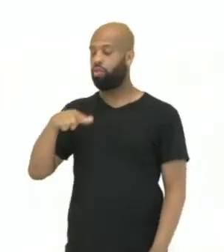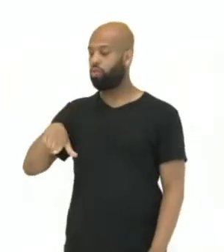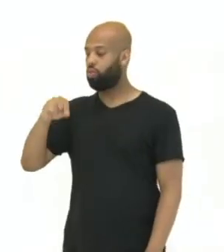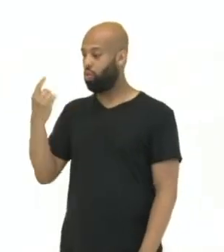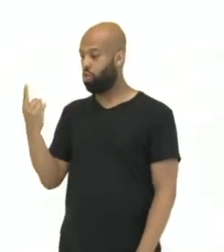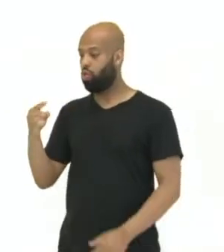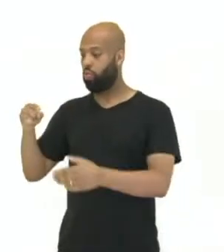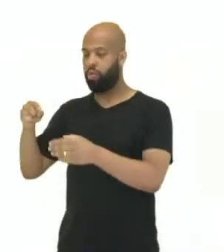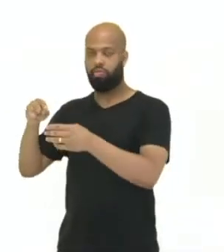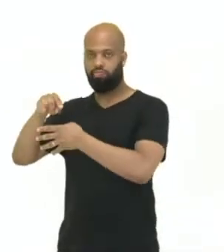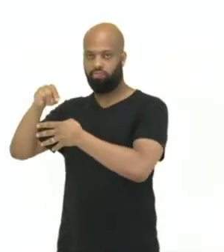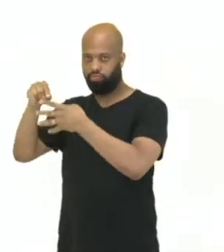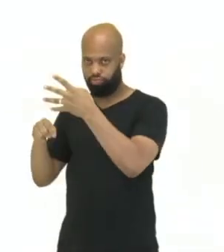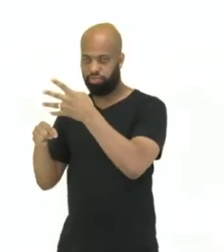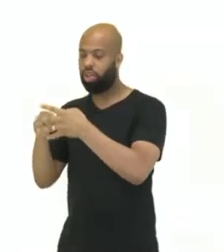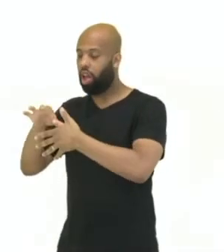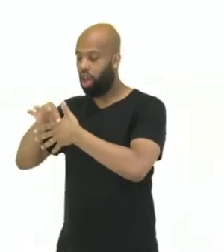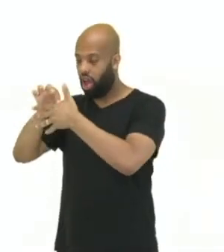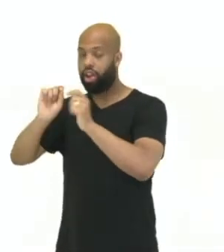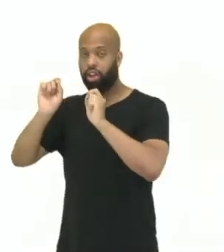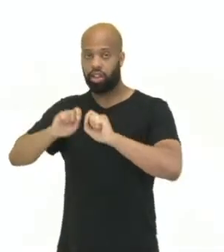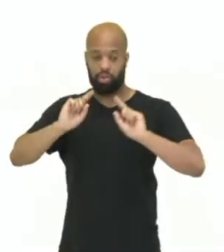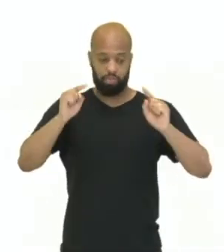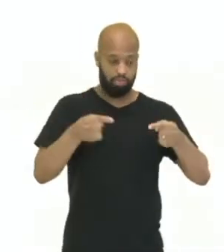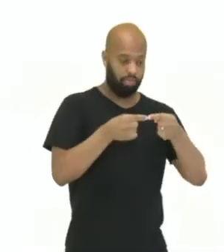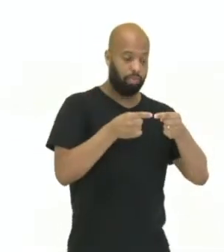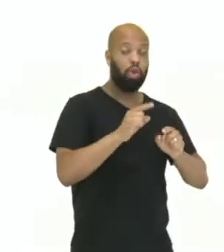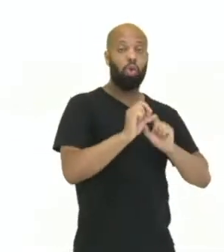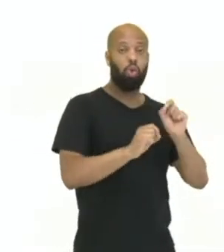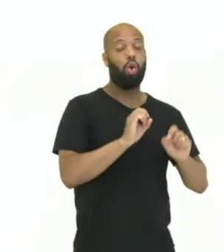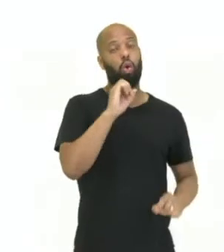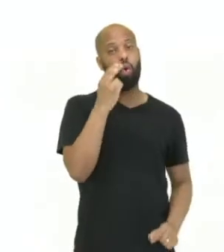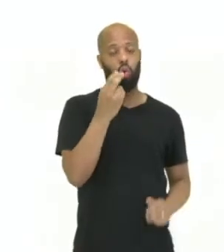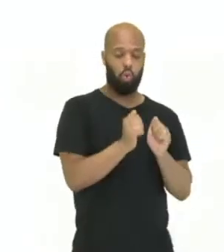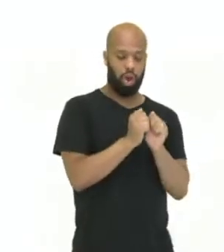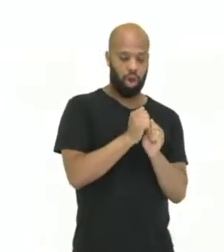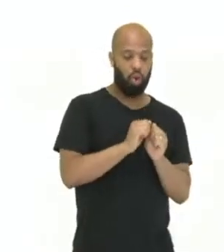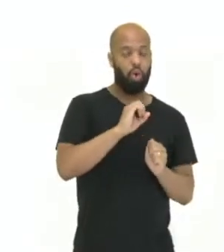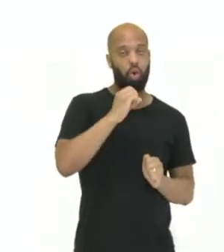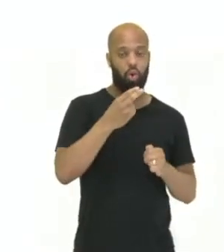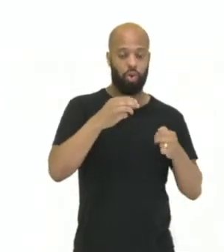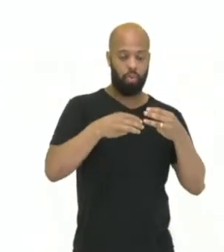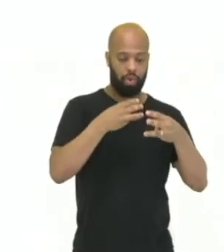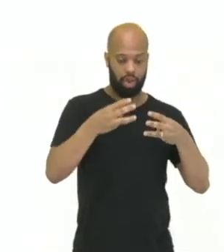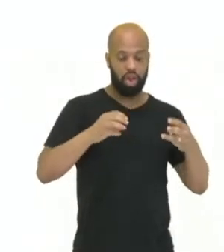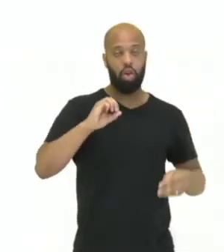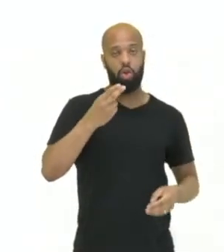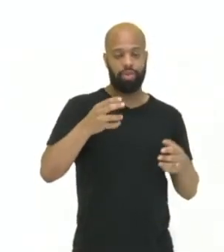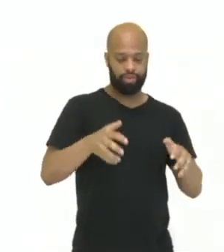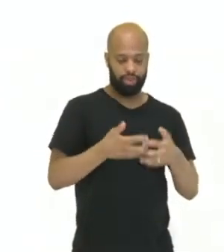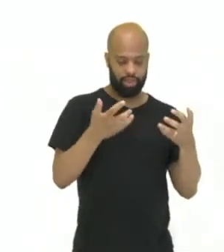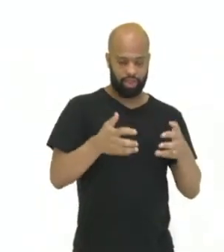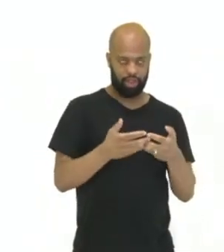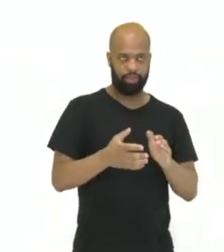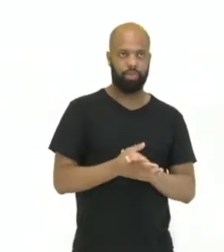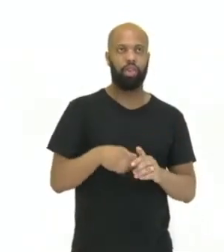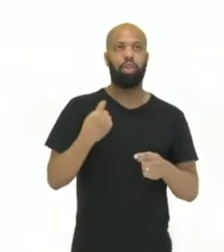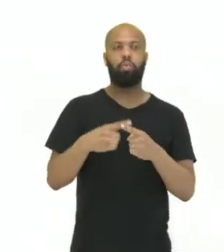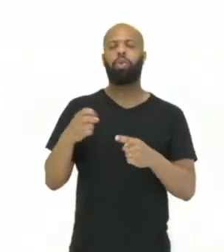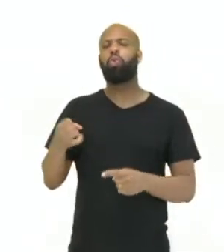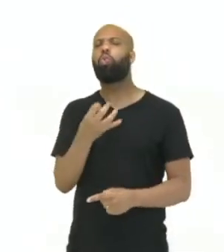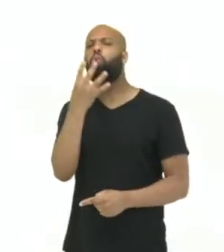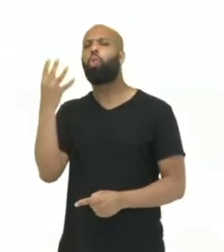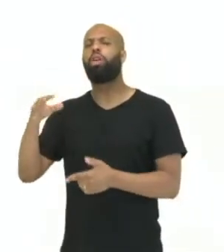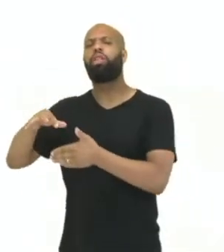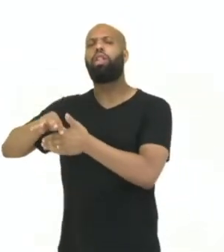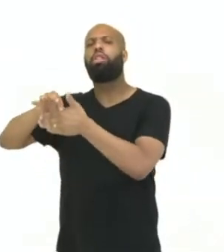entre arroz branco, massa e salada. Como é que fica aqui então? Número de opções de carne são quatro.